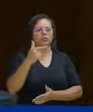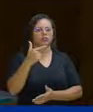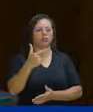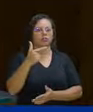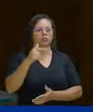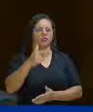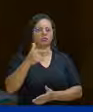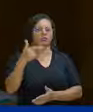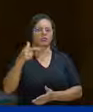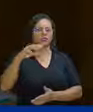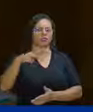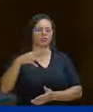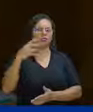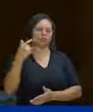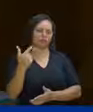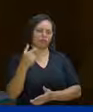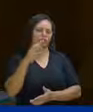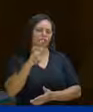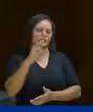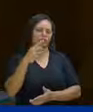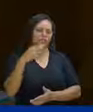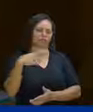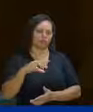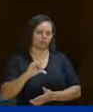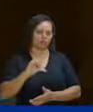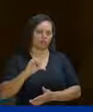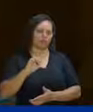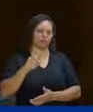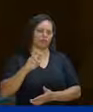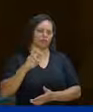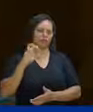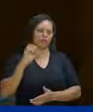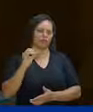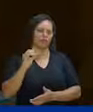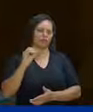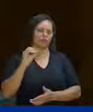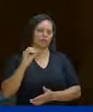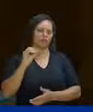519-2239, 519-2242, 519-2250,